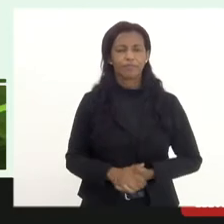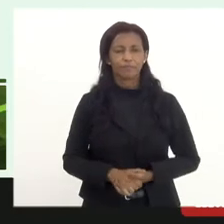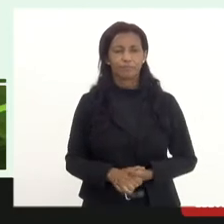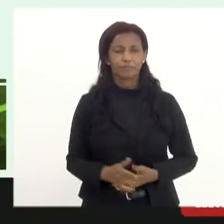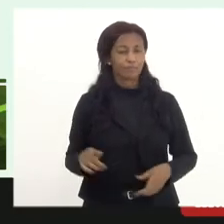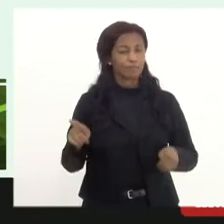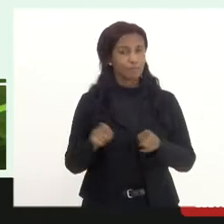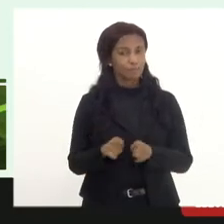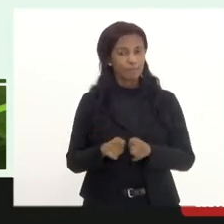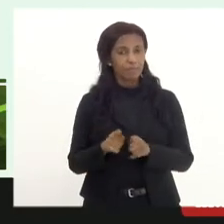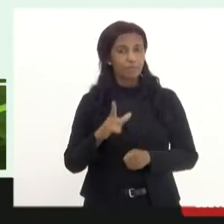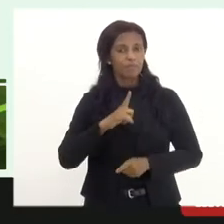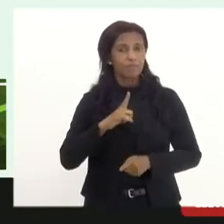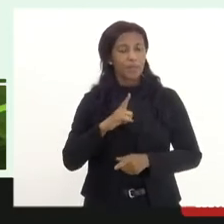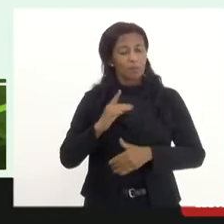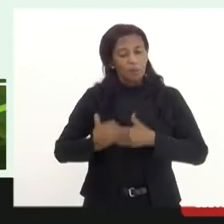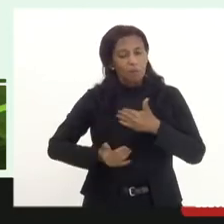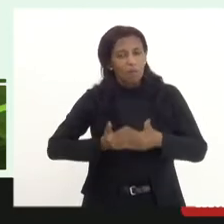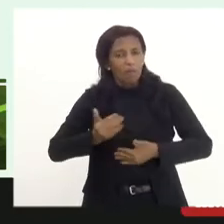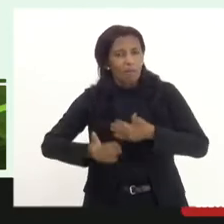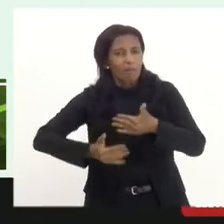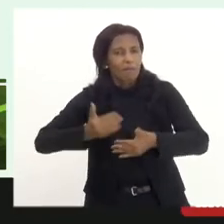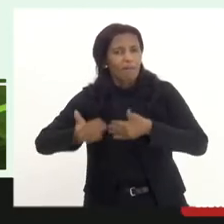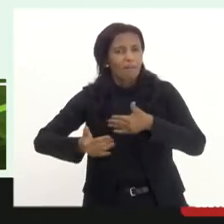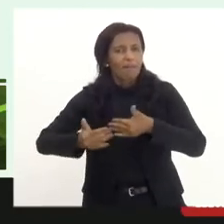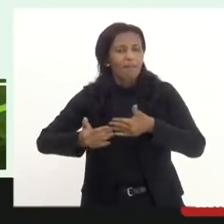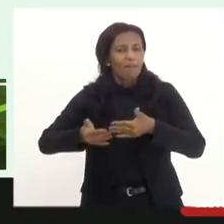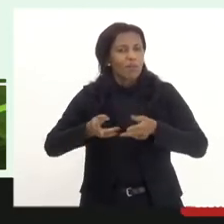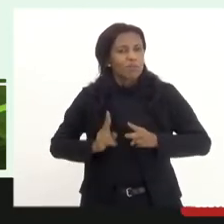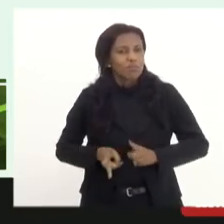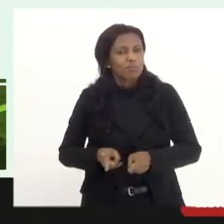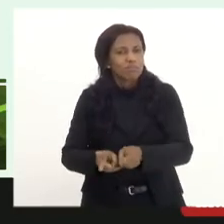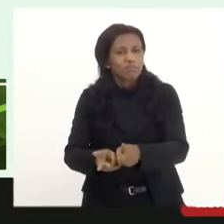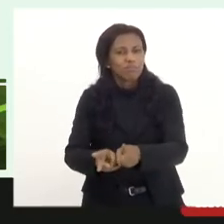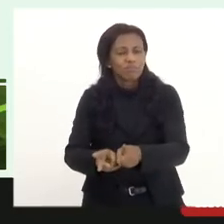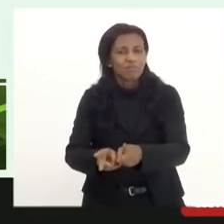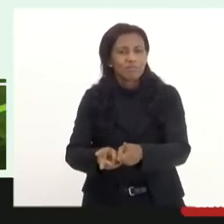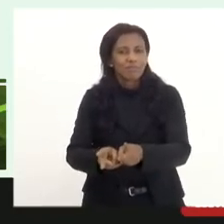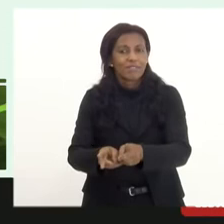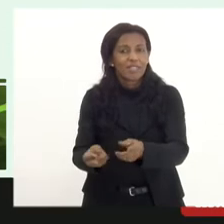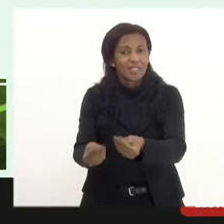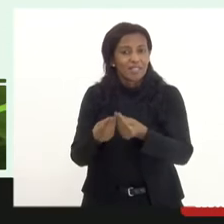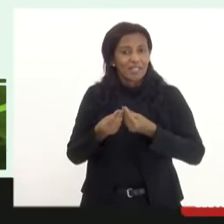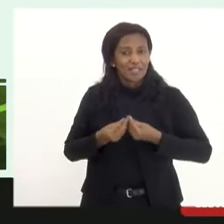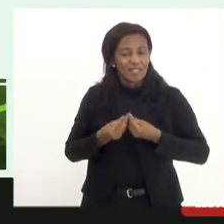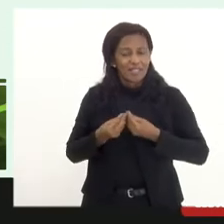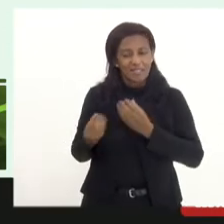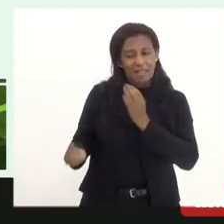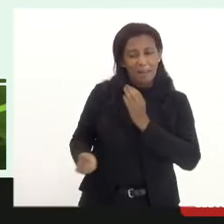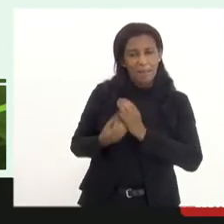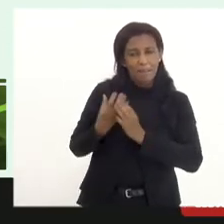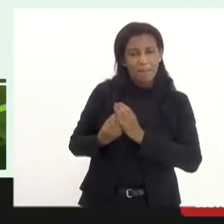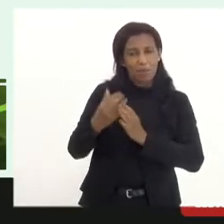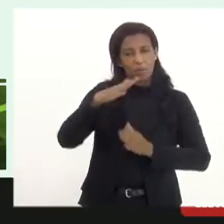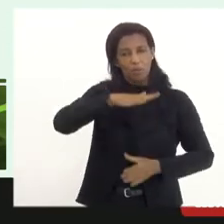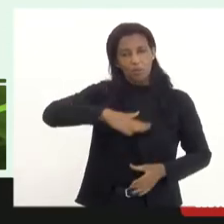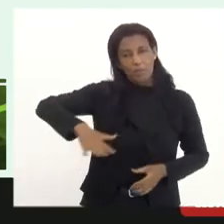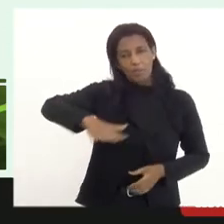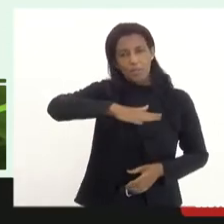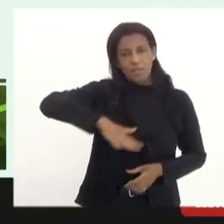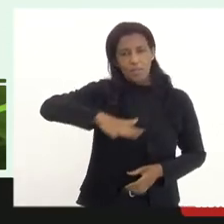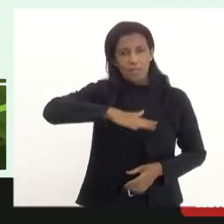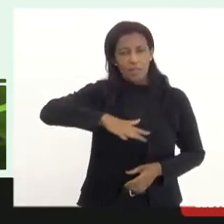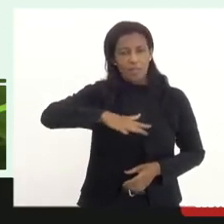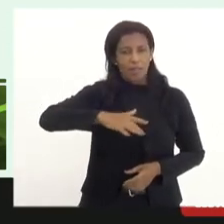E estamos caminhando para dar seguimento e trazer a unidade de produção para esse campo, onde a gente espera